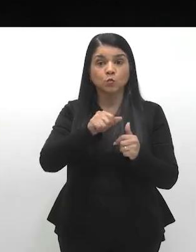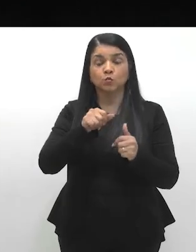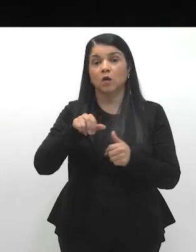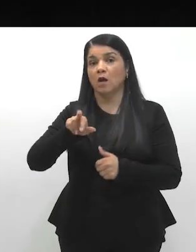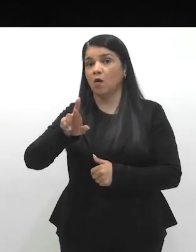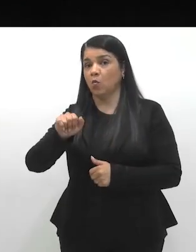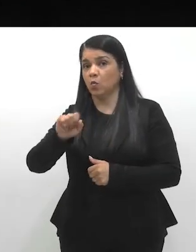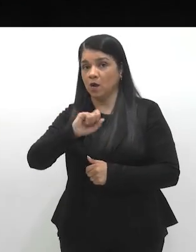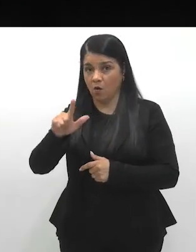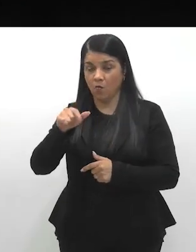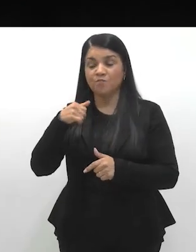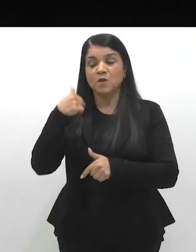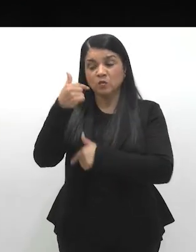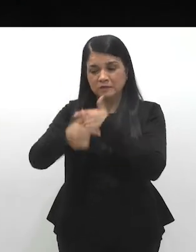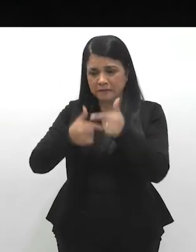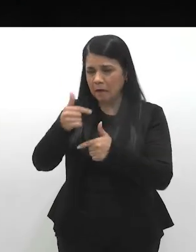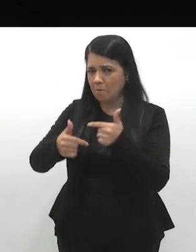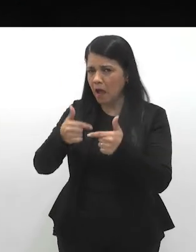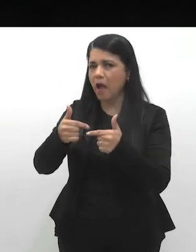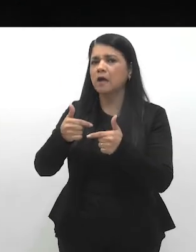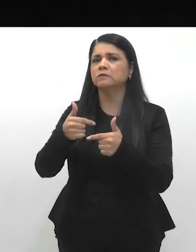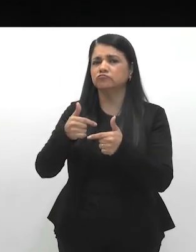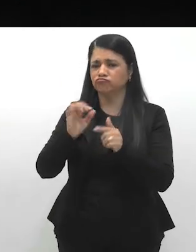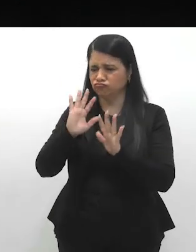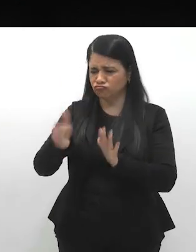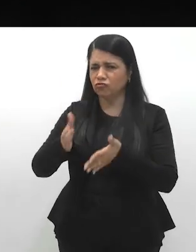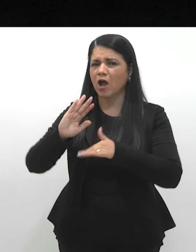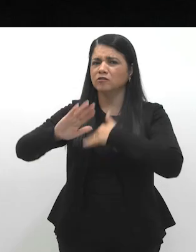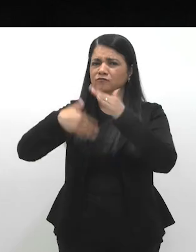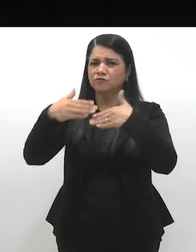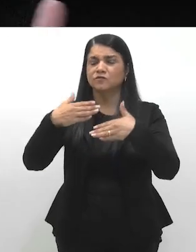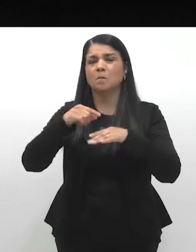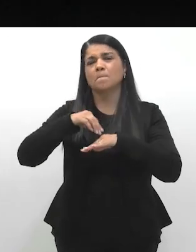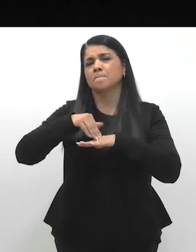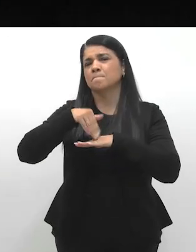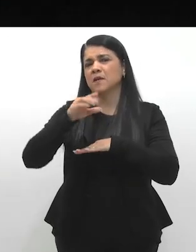Janeiro, com esse trabalho todo que a gente vem desenvolvendo ao longo aí de